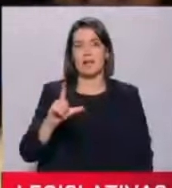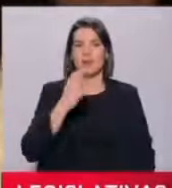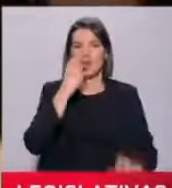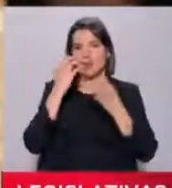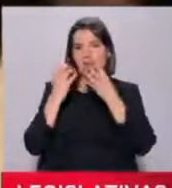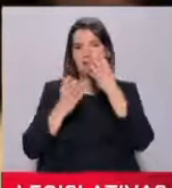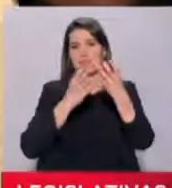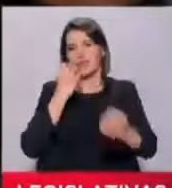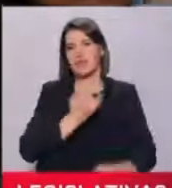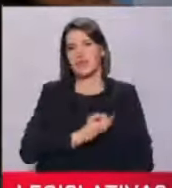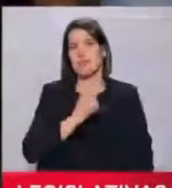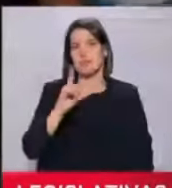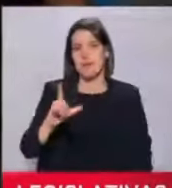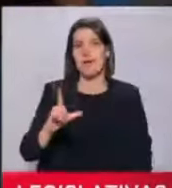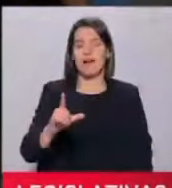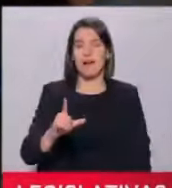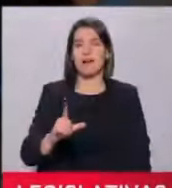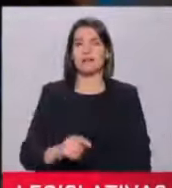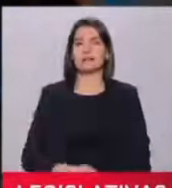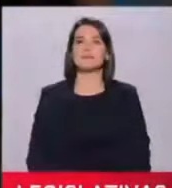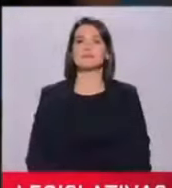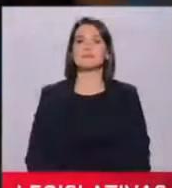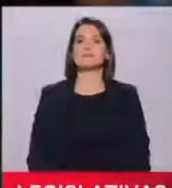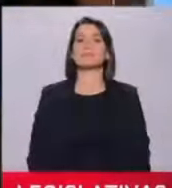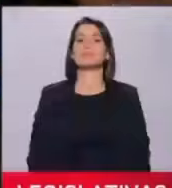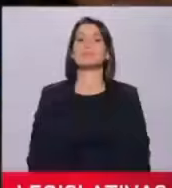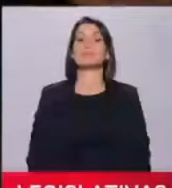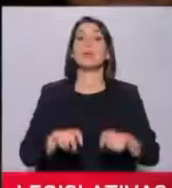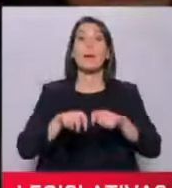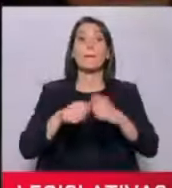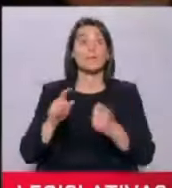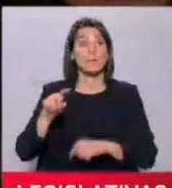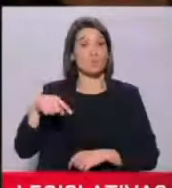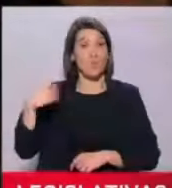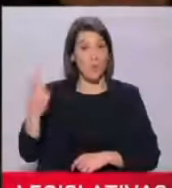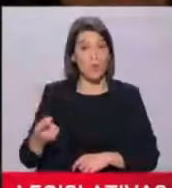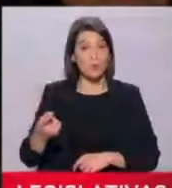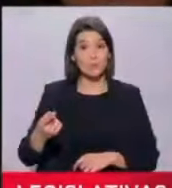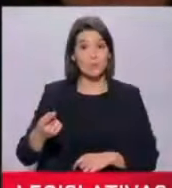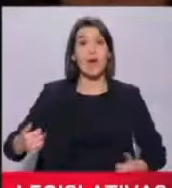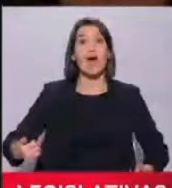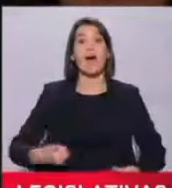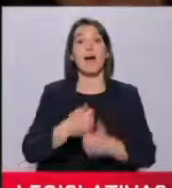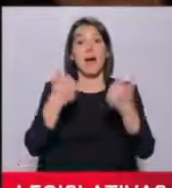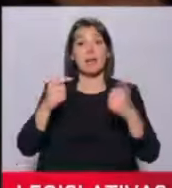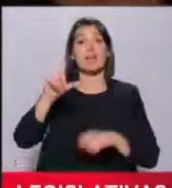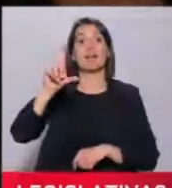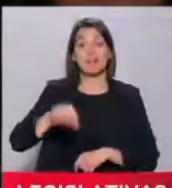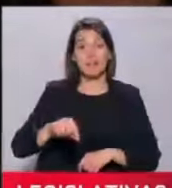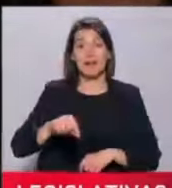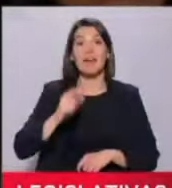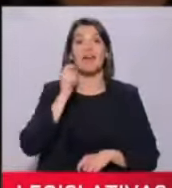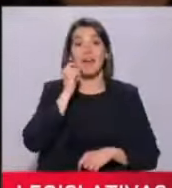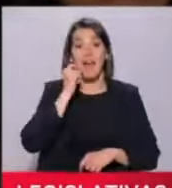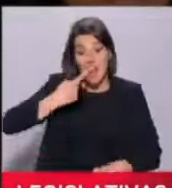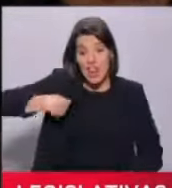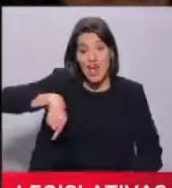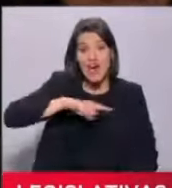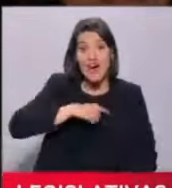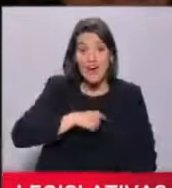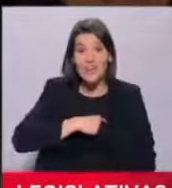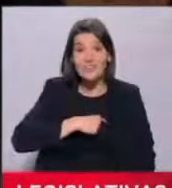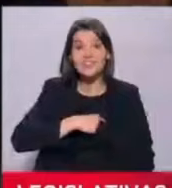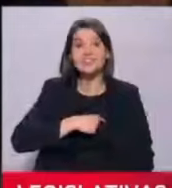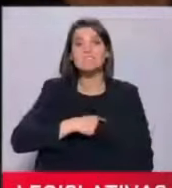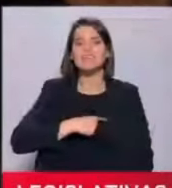e o outro partir de pode cantar Vitória são os nossos Esse é o motivo de